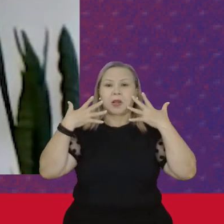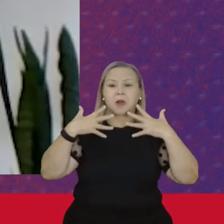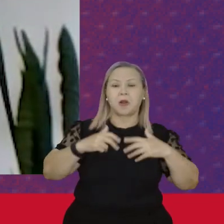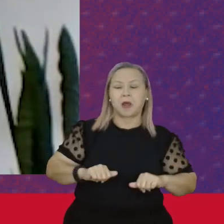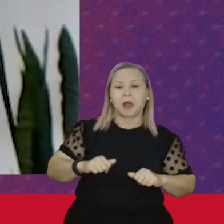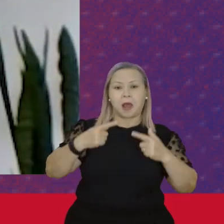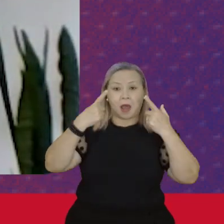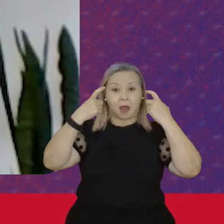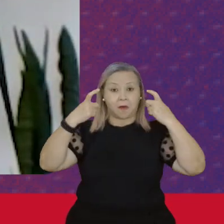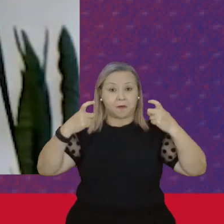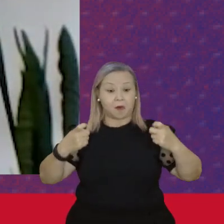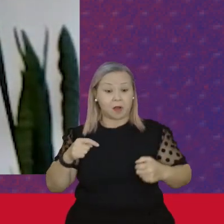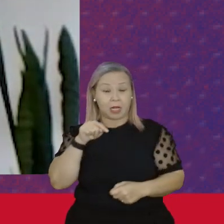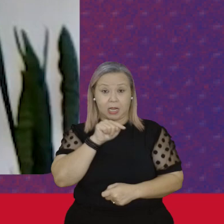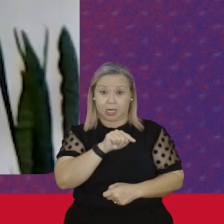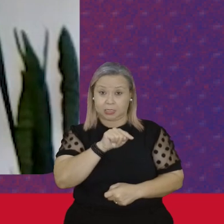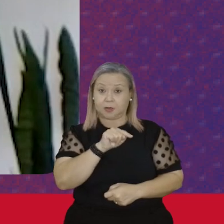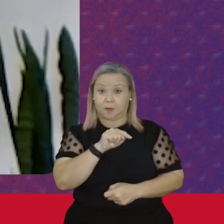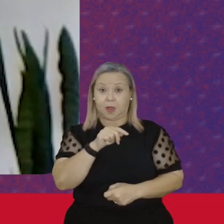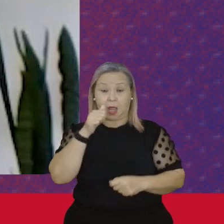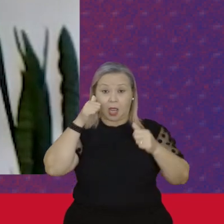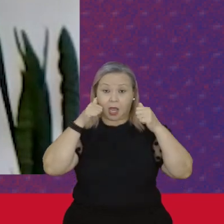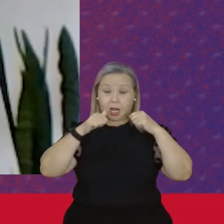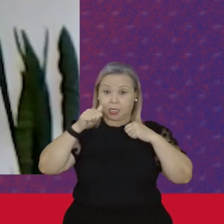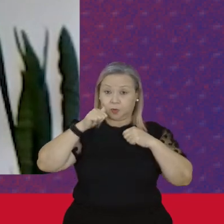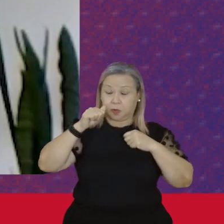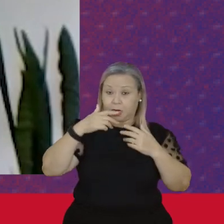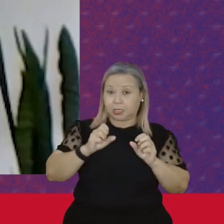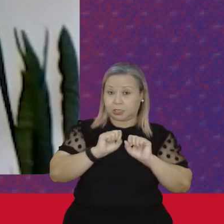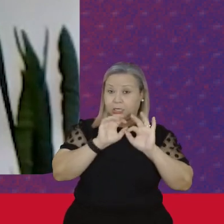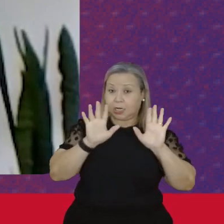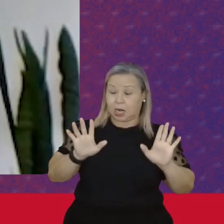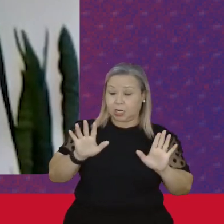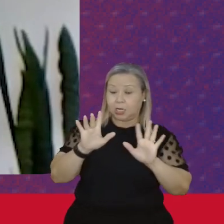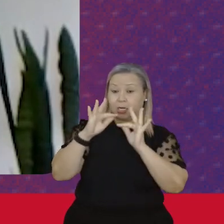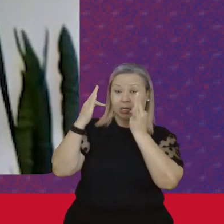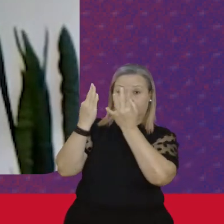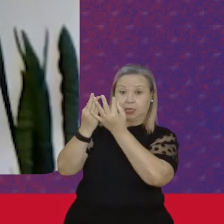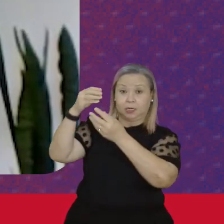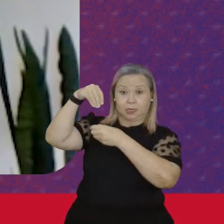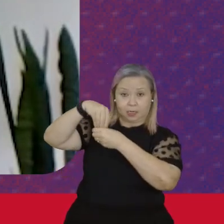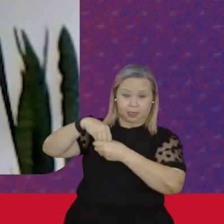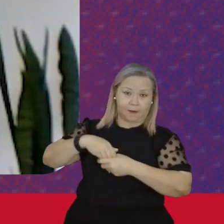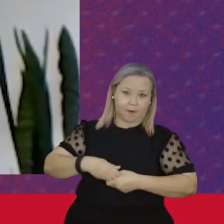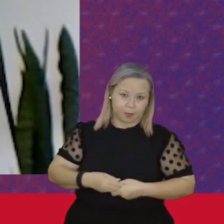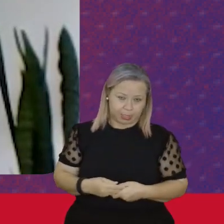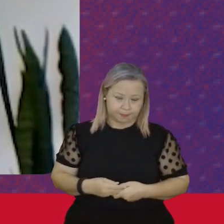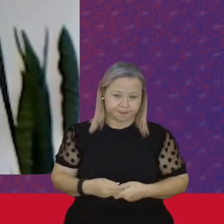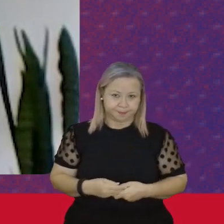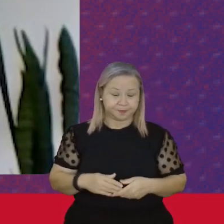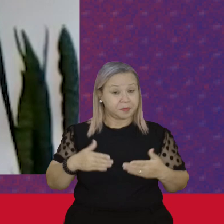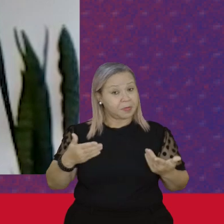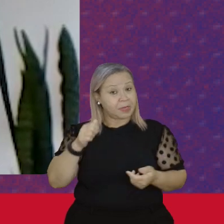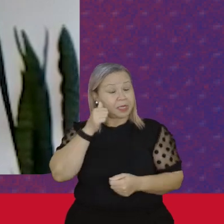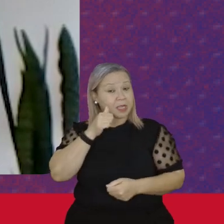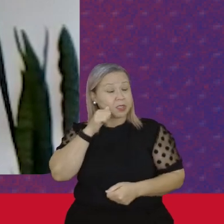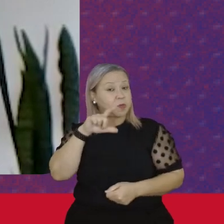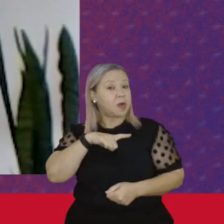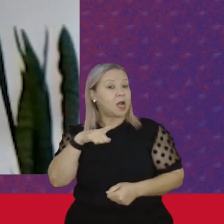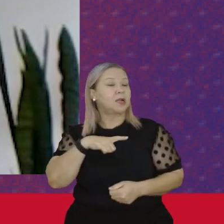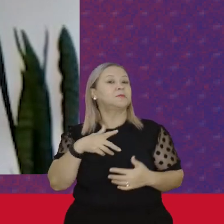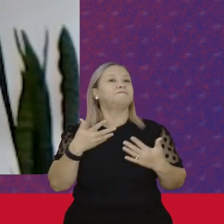que recaía sobre as mulheres e, obviamente, sobre, né, a família. Então, as mulheres têm aí,